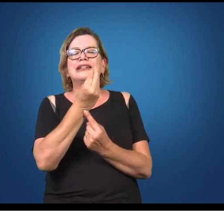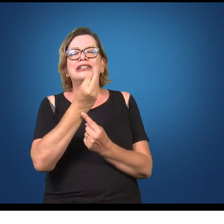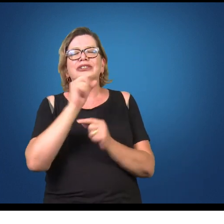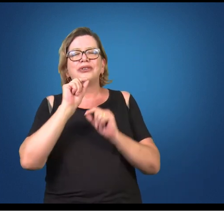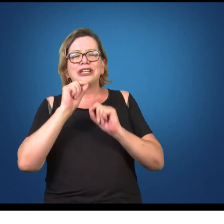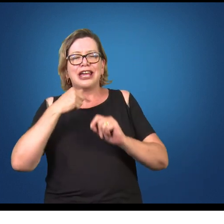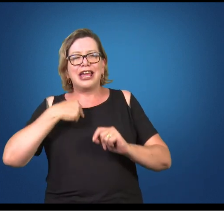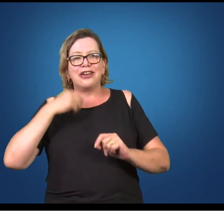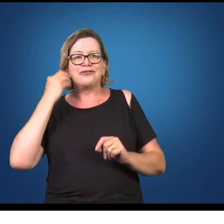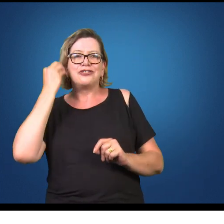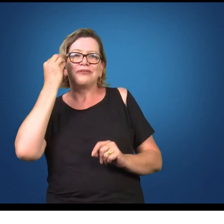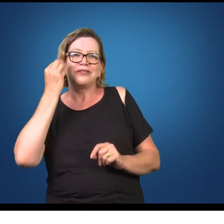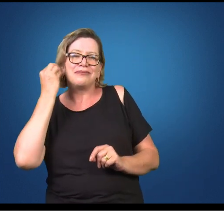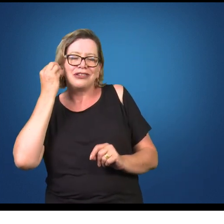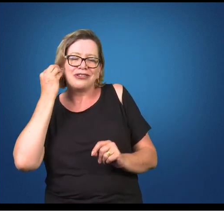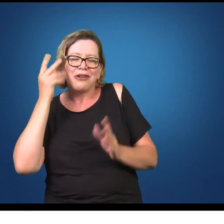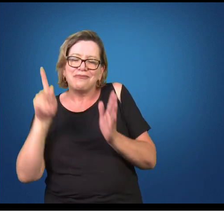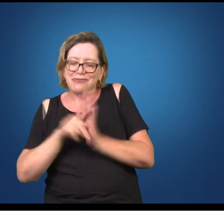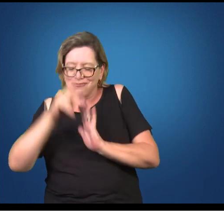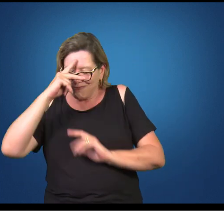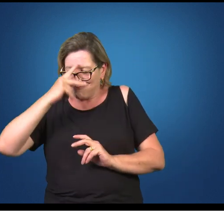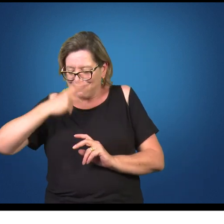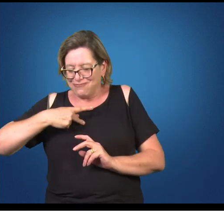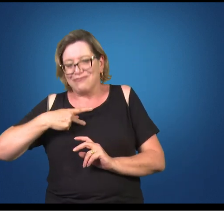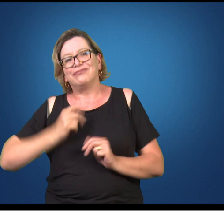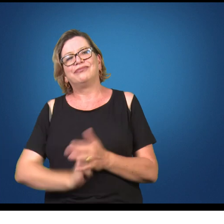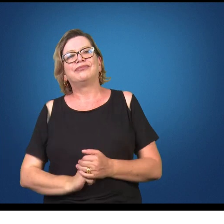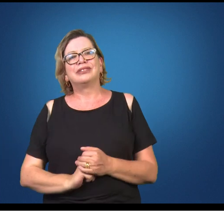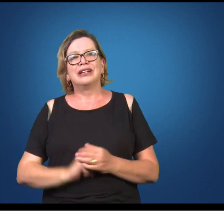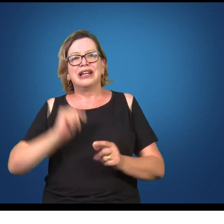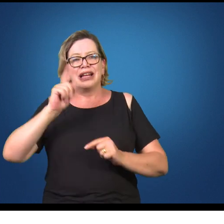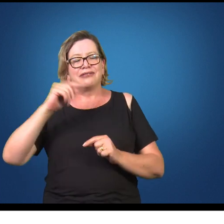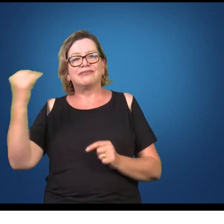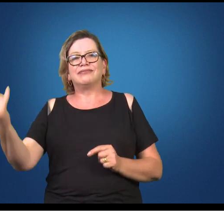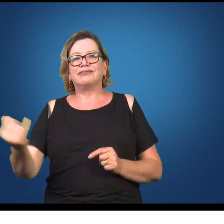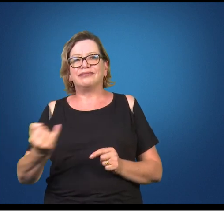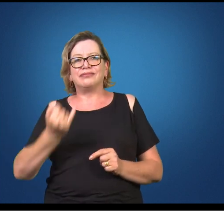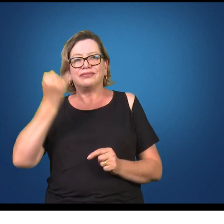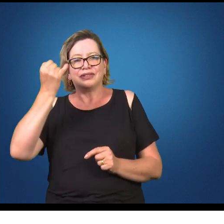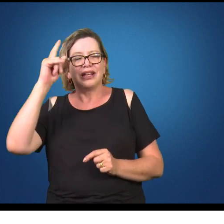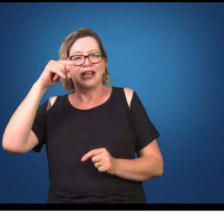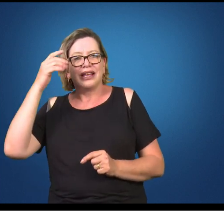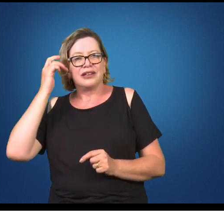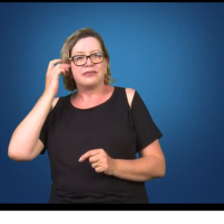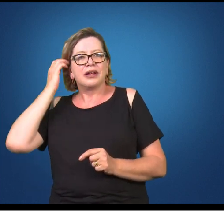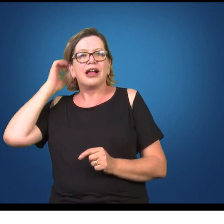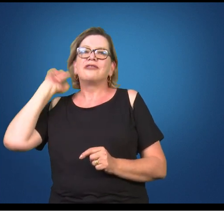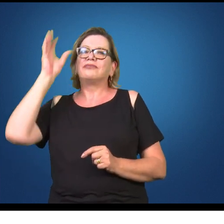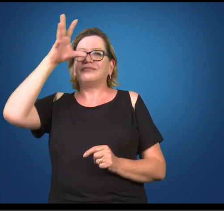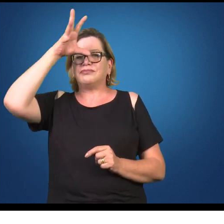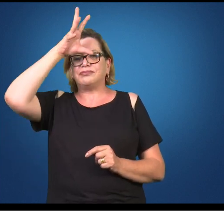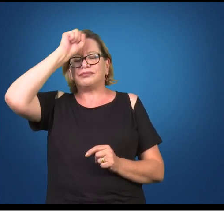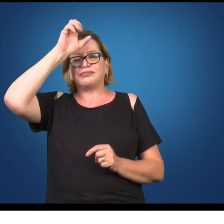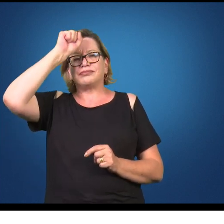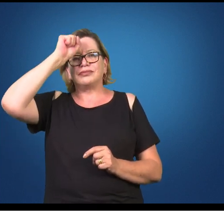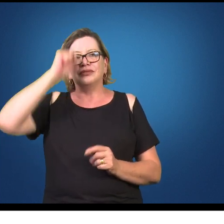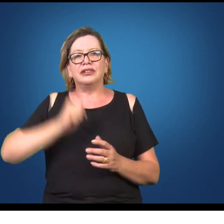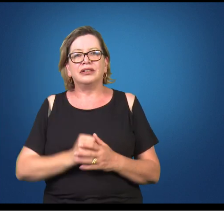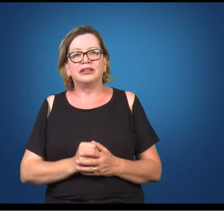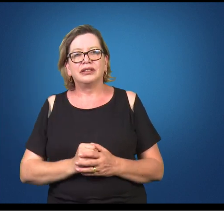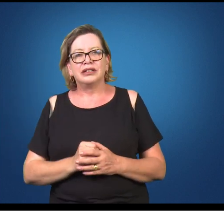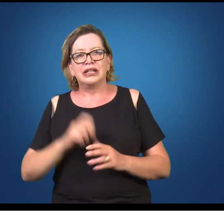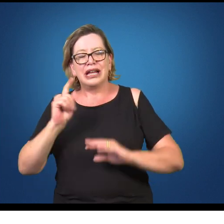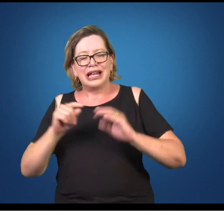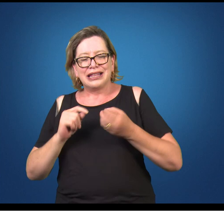você vivencia é o que você vivencia. Uhum. Então esse é um aspecto que é fundamental para a aprendizagem.